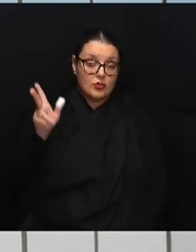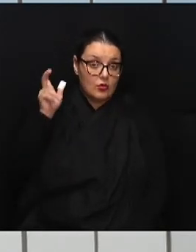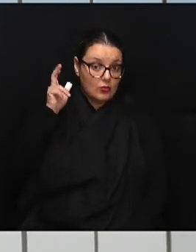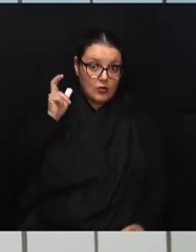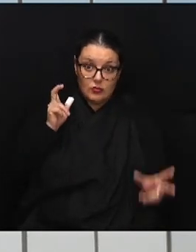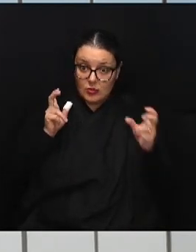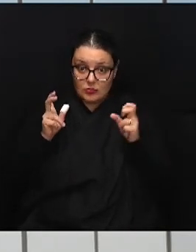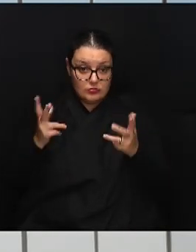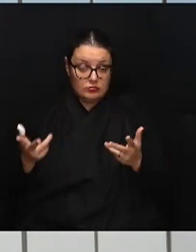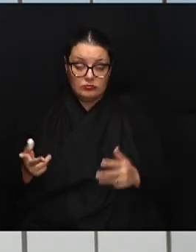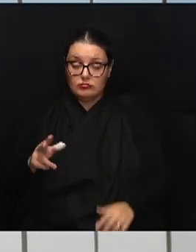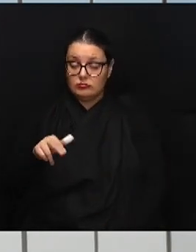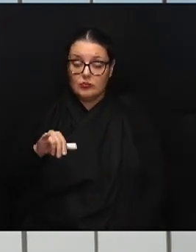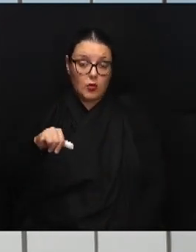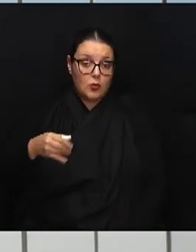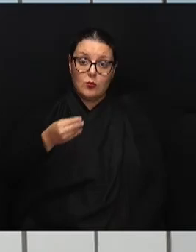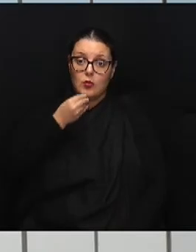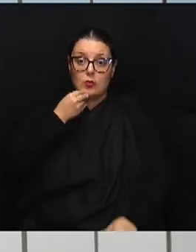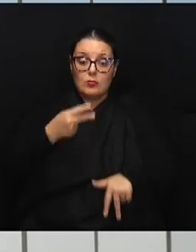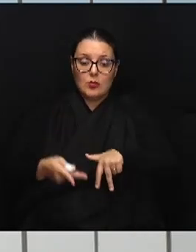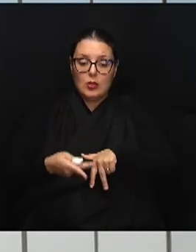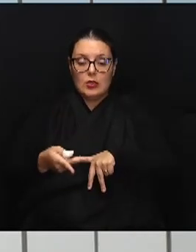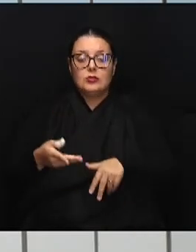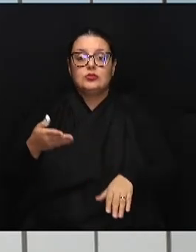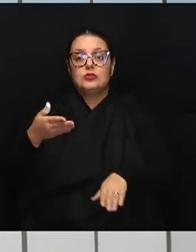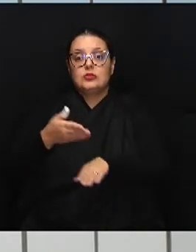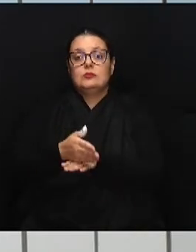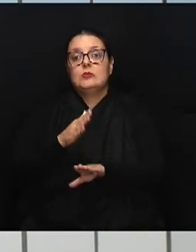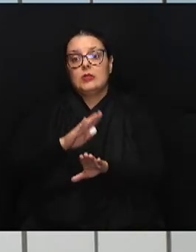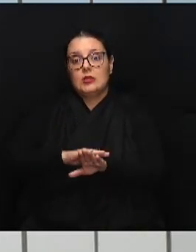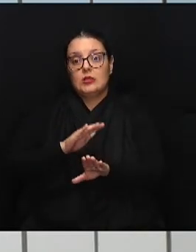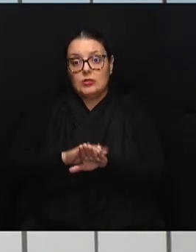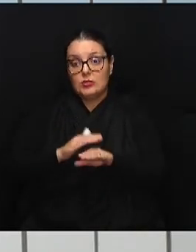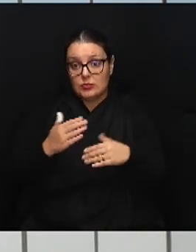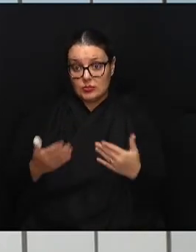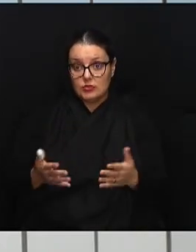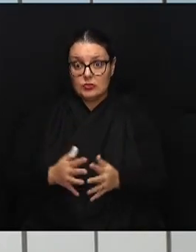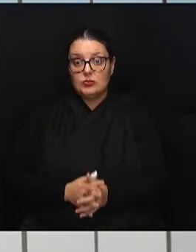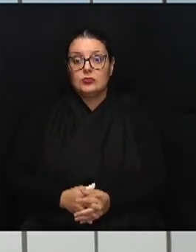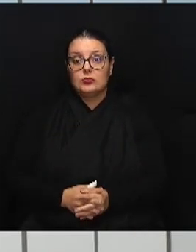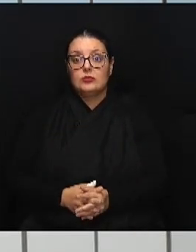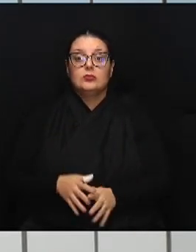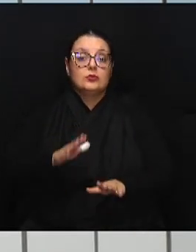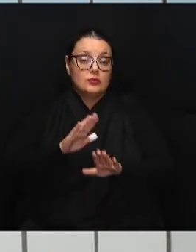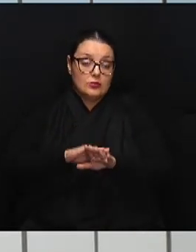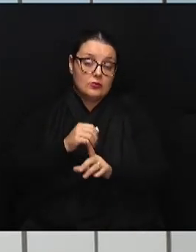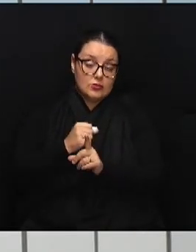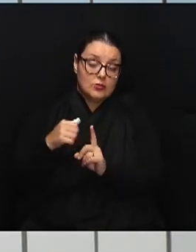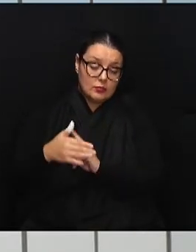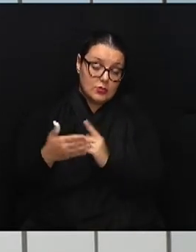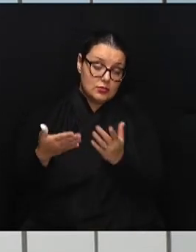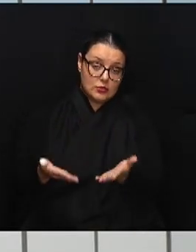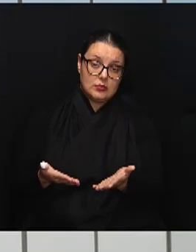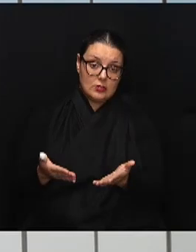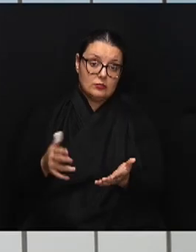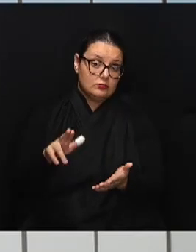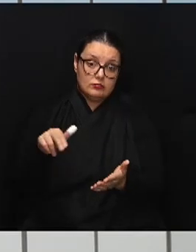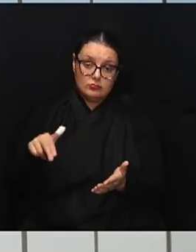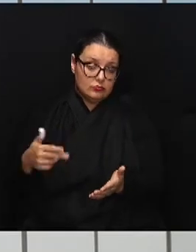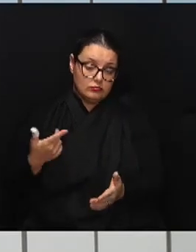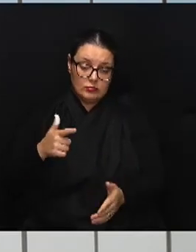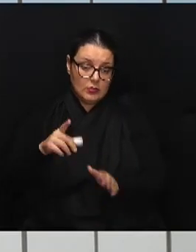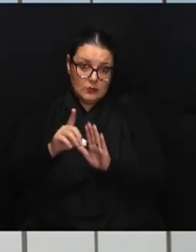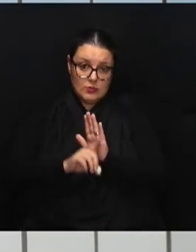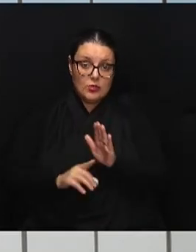nunca teve a oportunidade de participar ativamente no funcionamento social, né? Então, hoje,